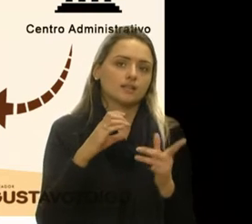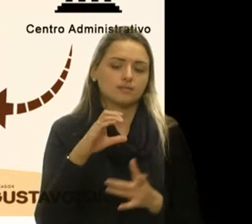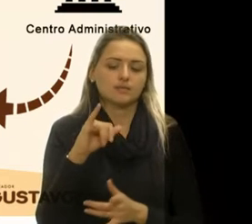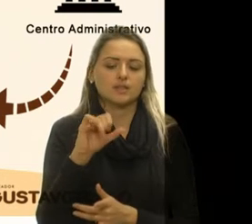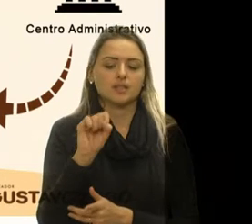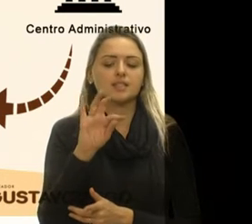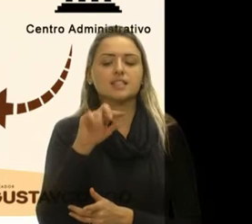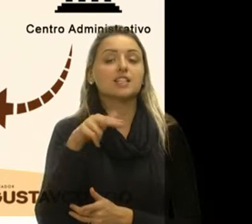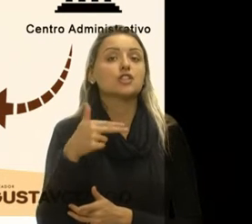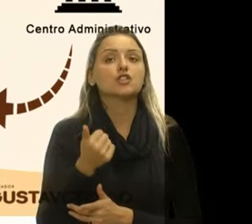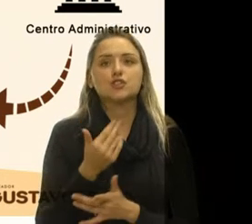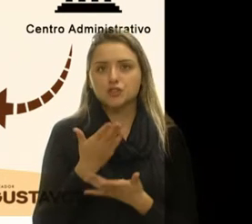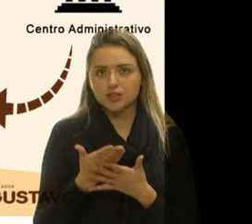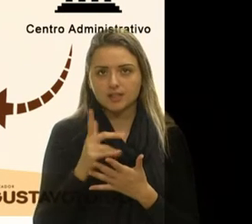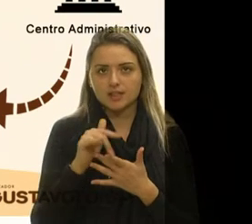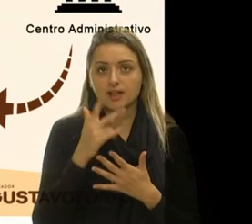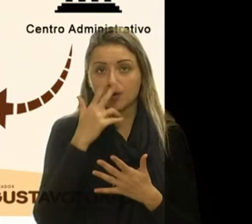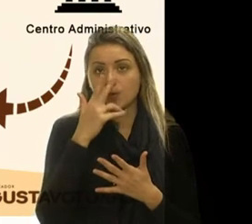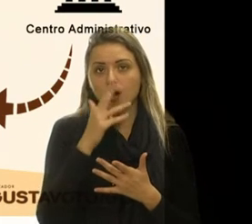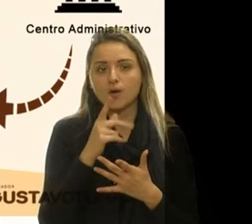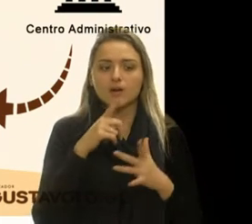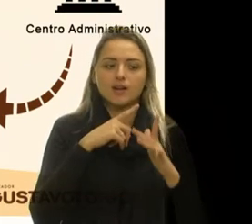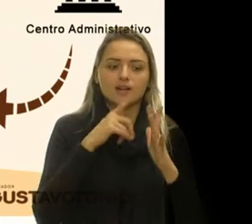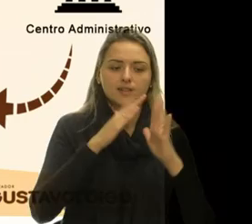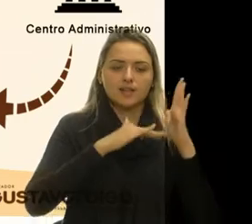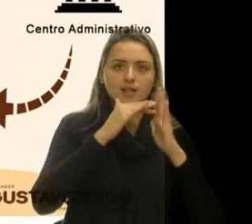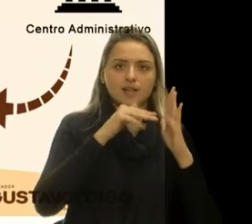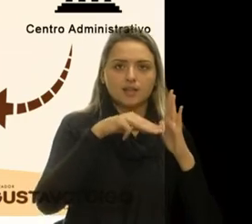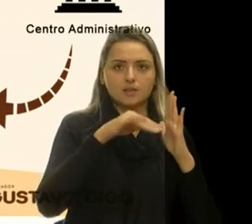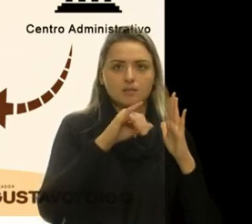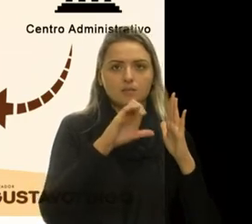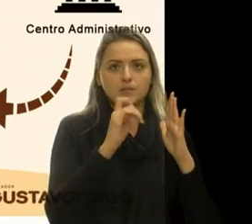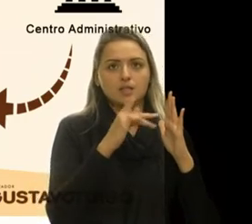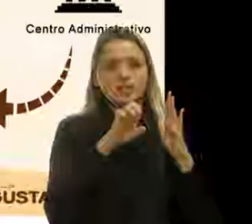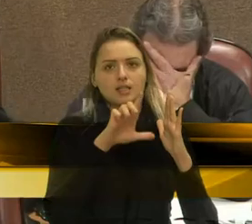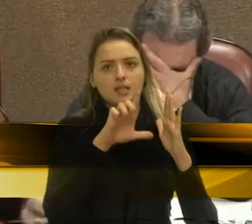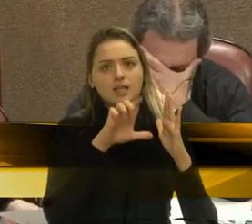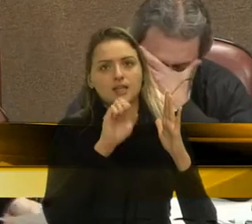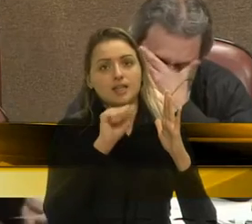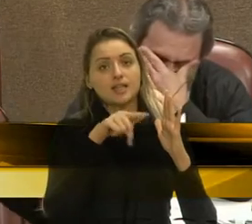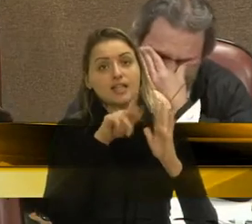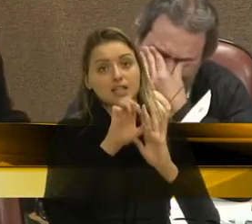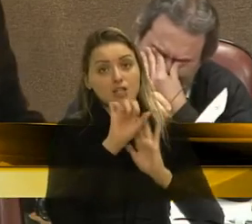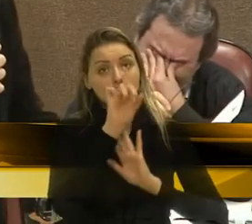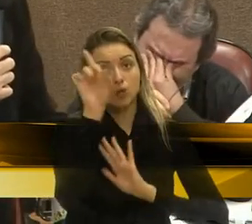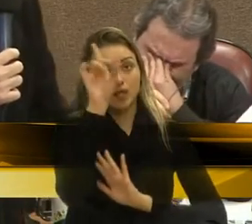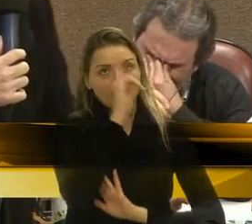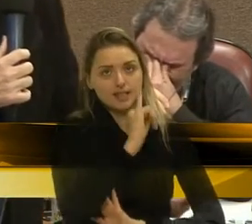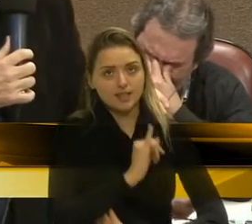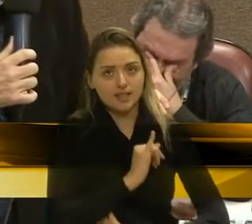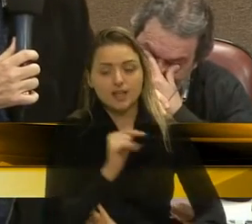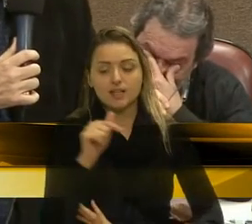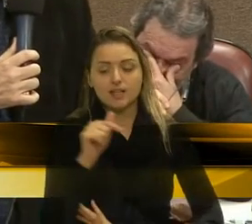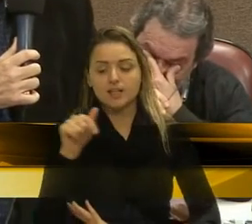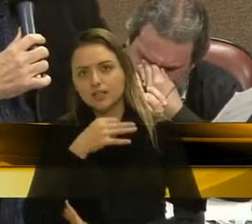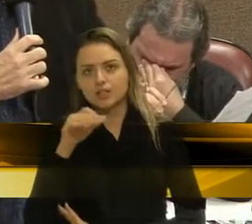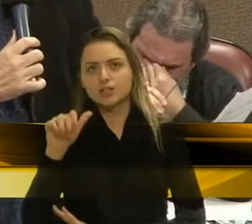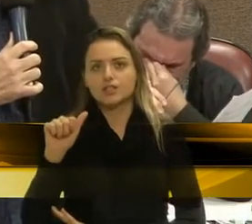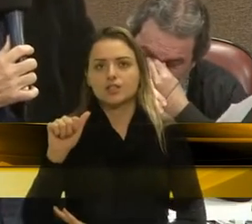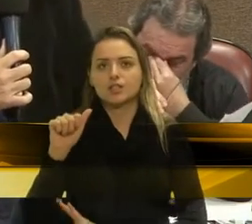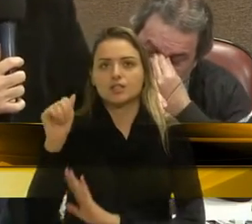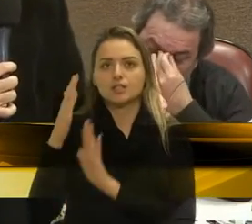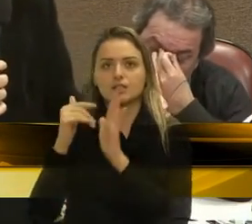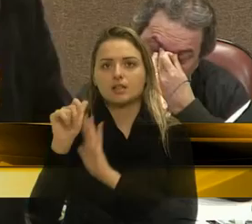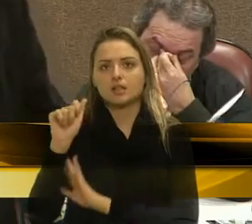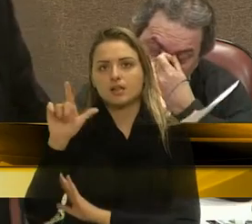onde repousam as obras de Michelangelo lá, cá repousam as obras de Aldo Locatelli, como